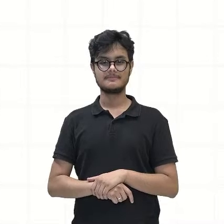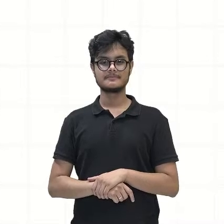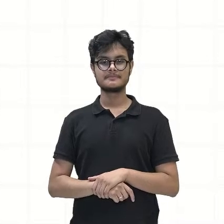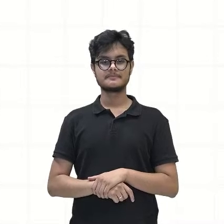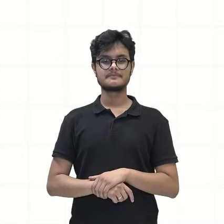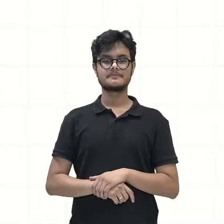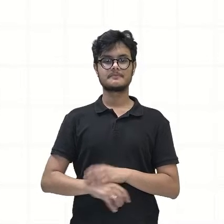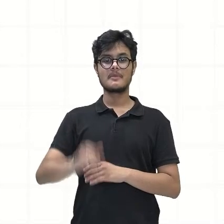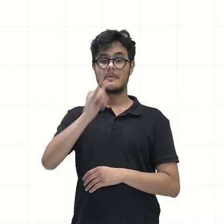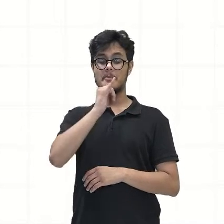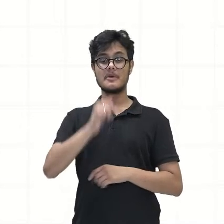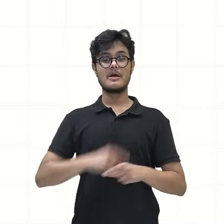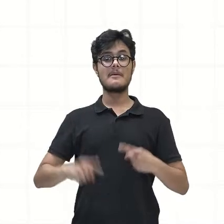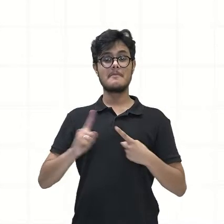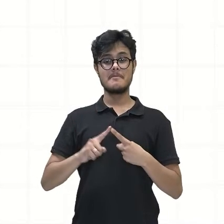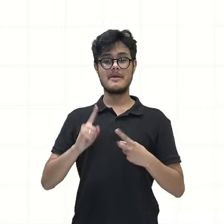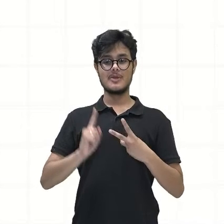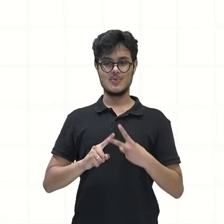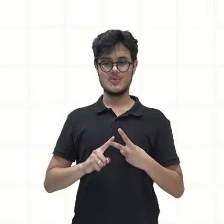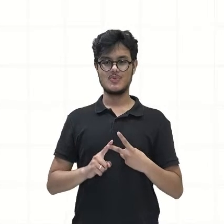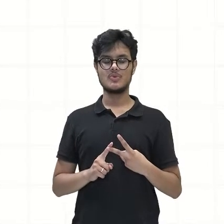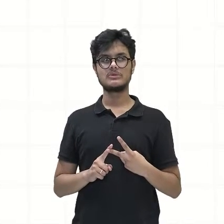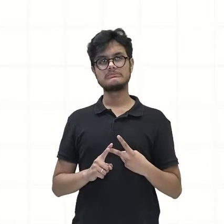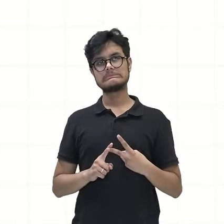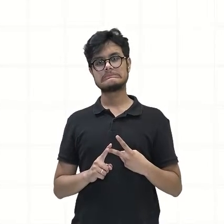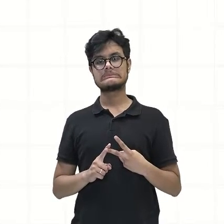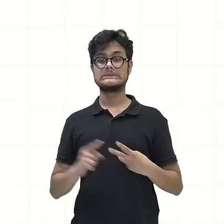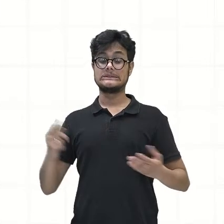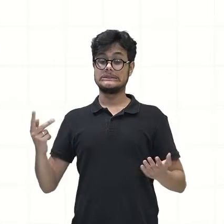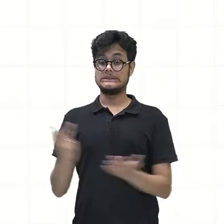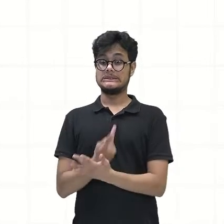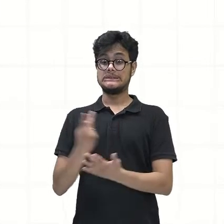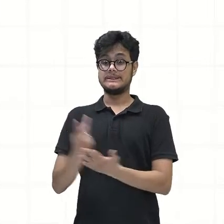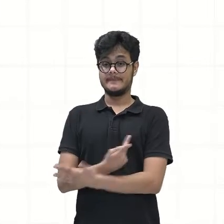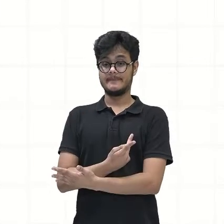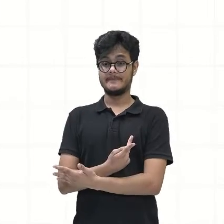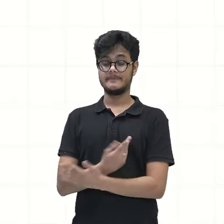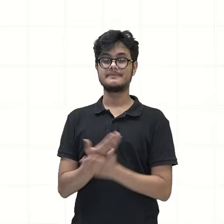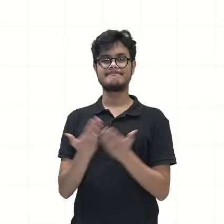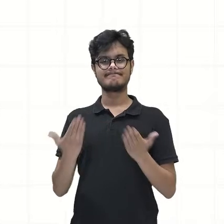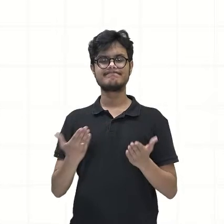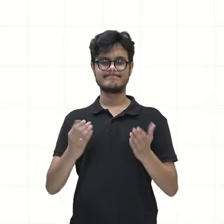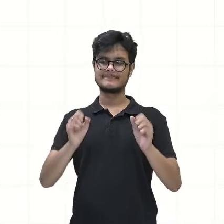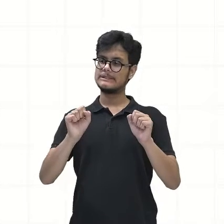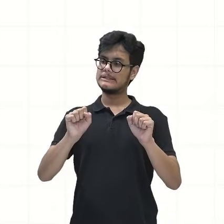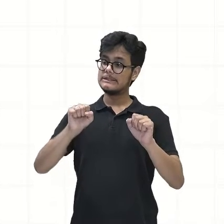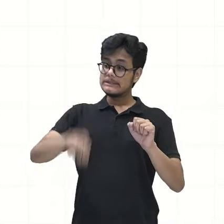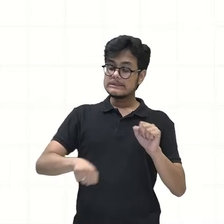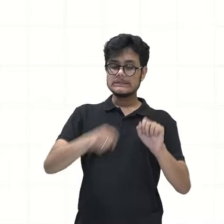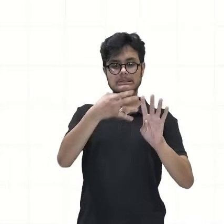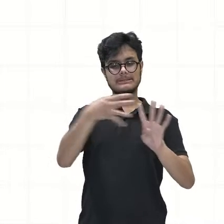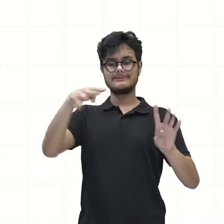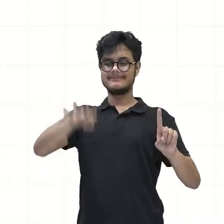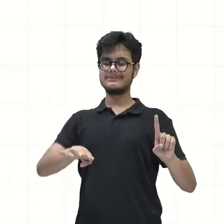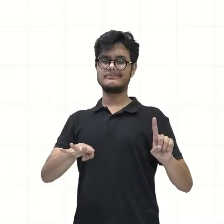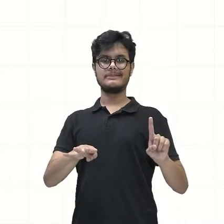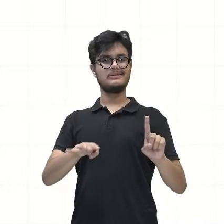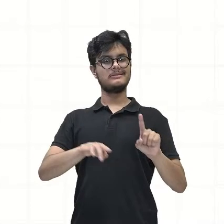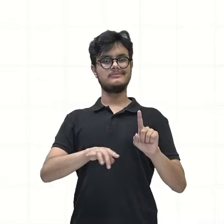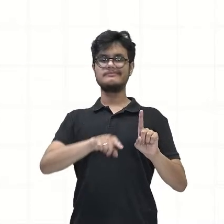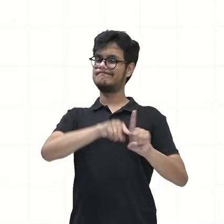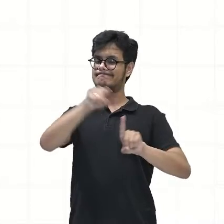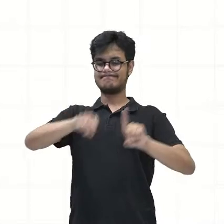do Lucas e do Pedro, ela estaria incorreta. Então, mesmo com a tabela, o gráfico também não me ajuda